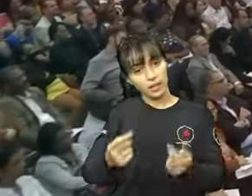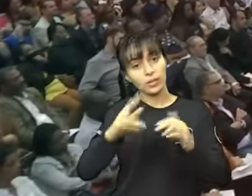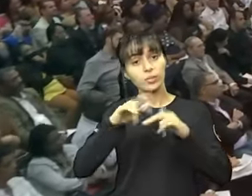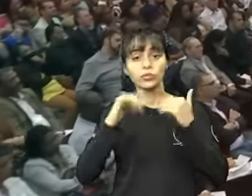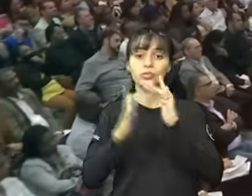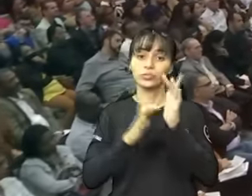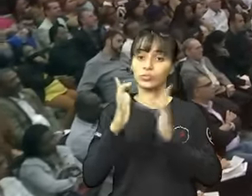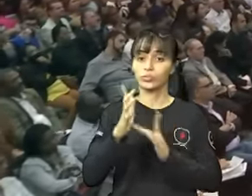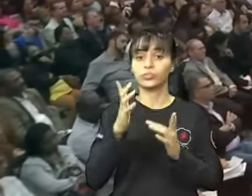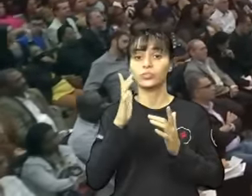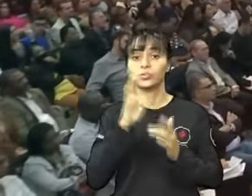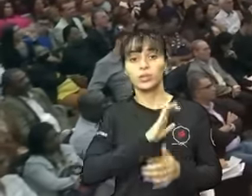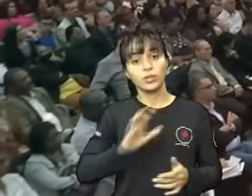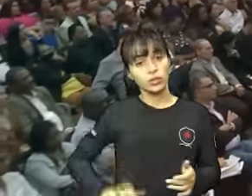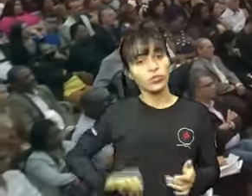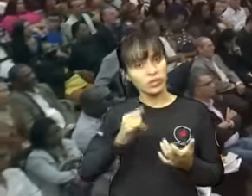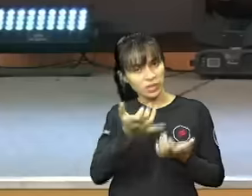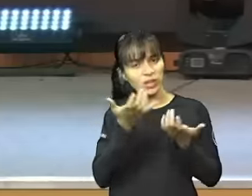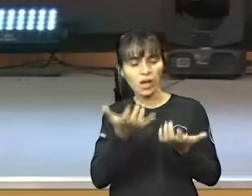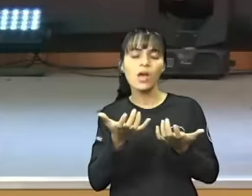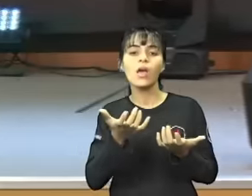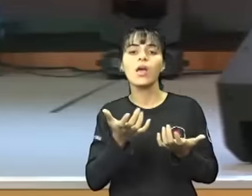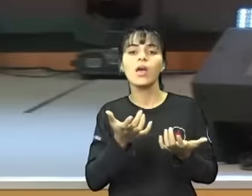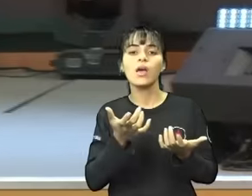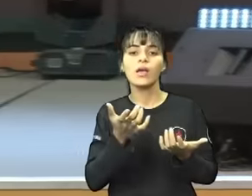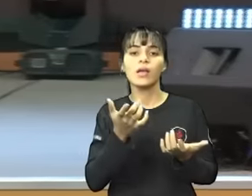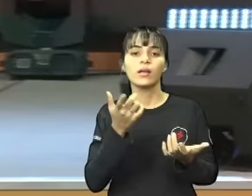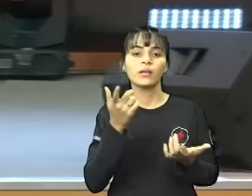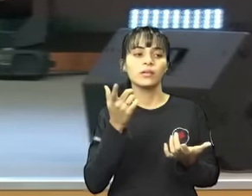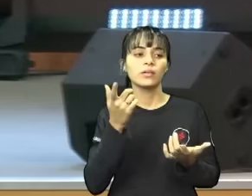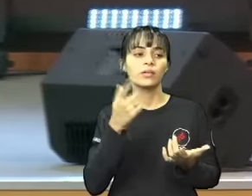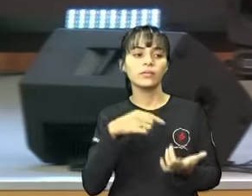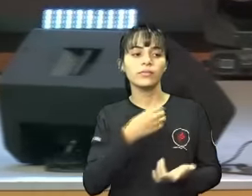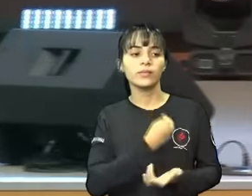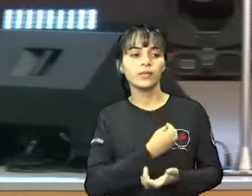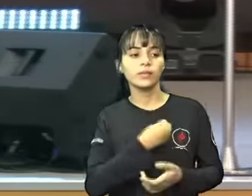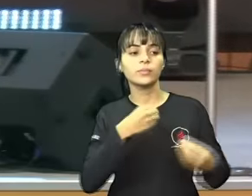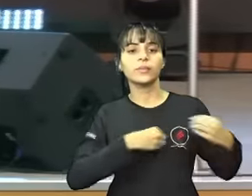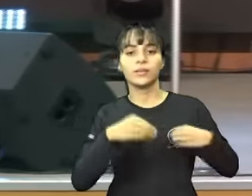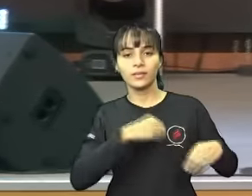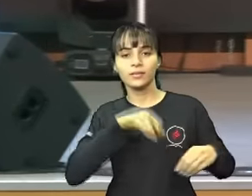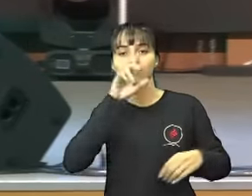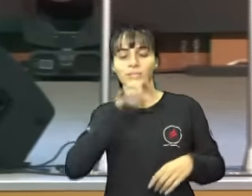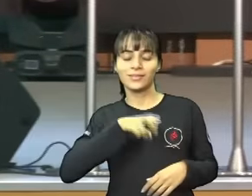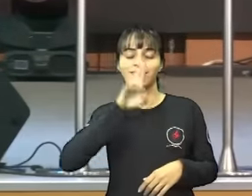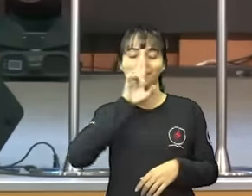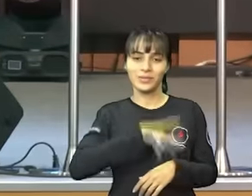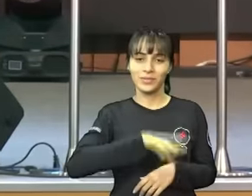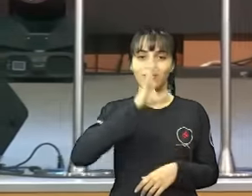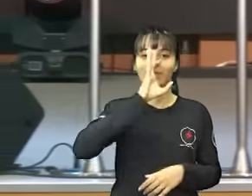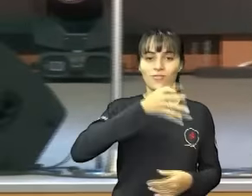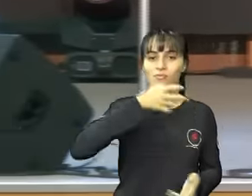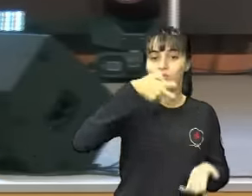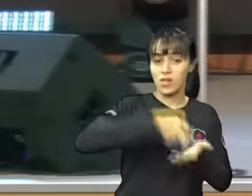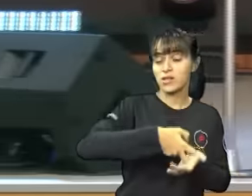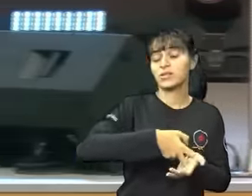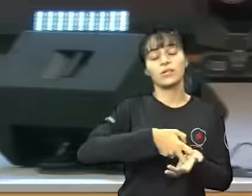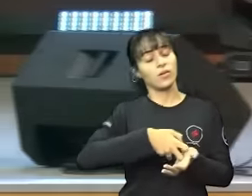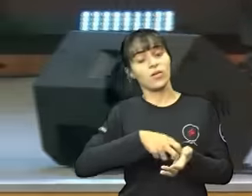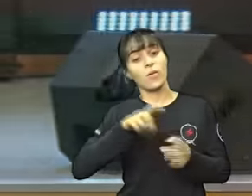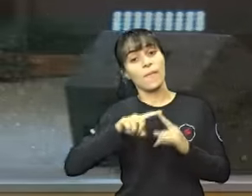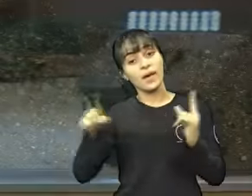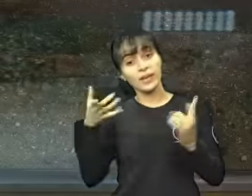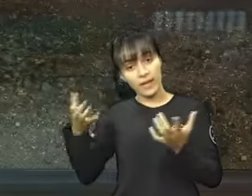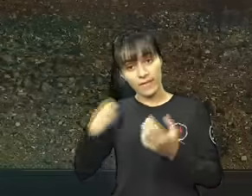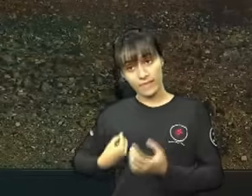você quer ver no pecado quando elas são se você quer viver uma vida com Deus a perna mas qual